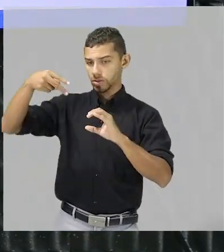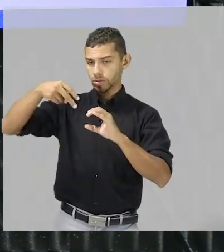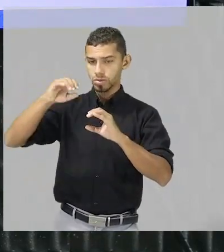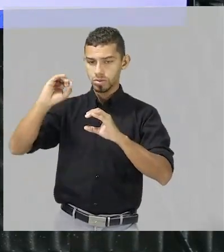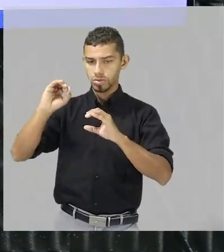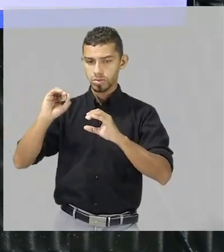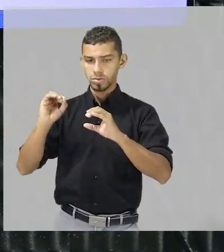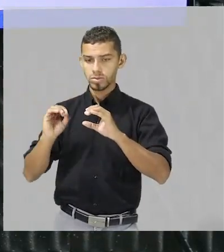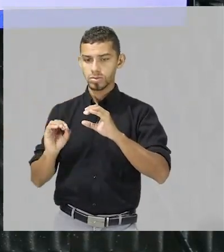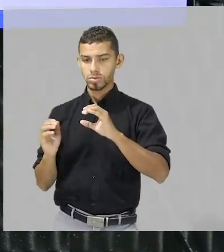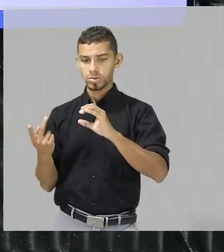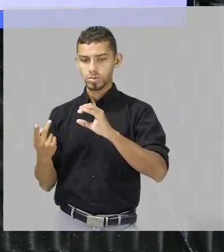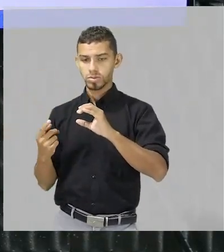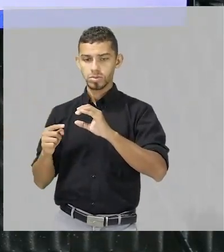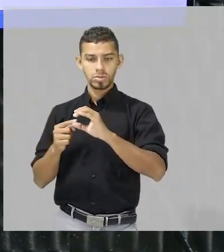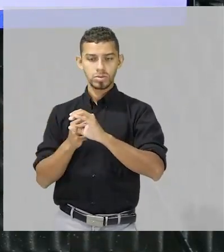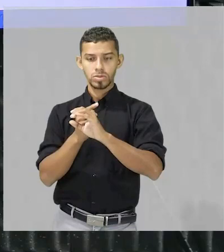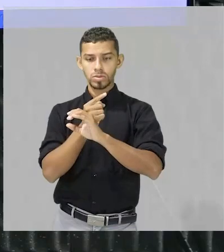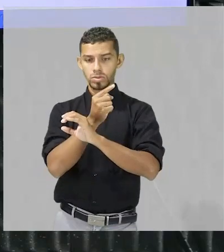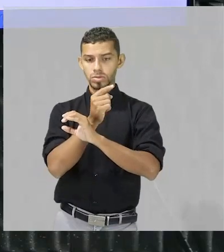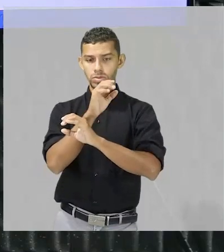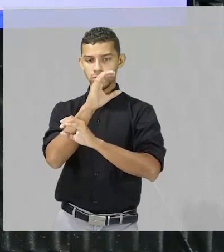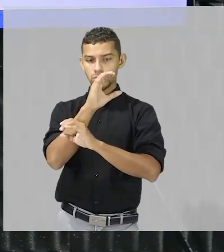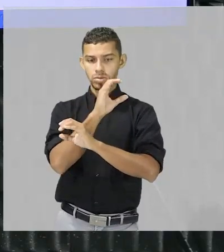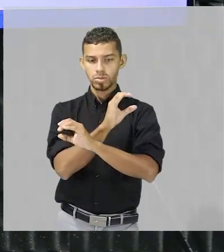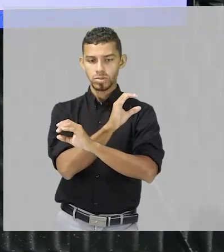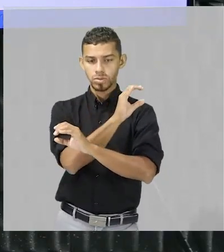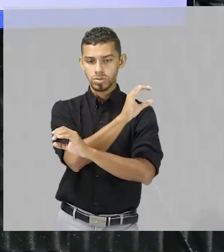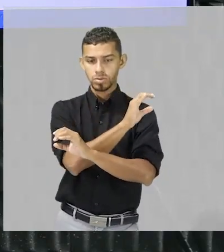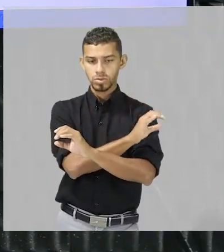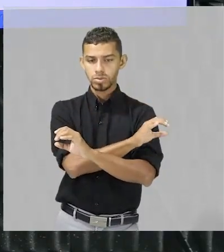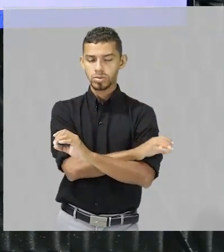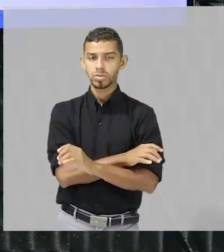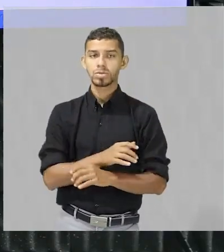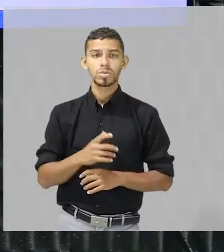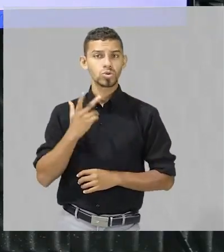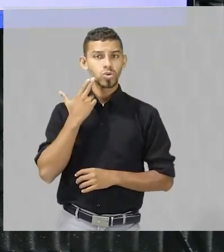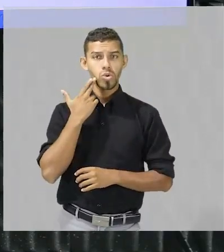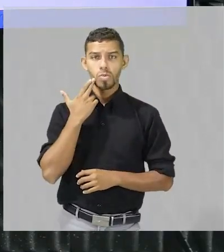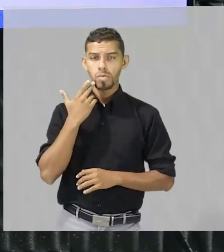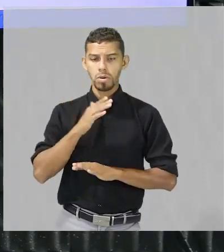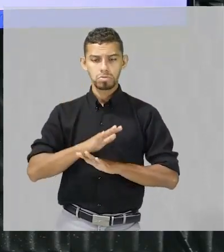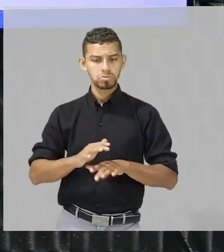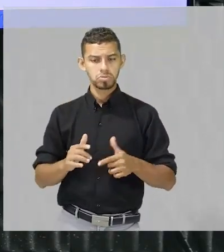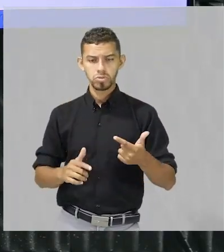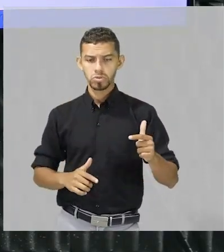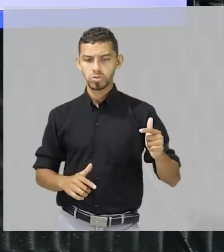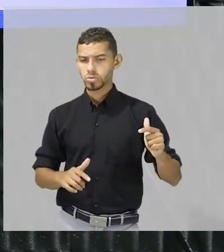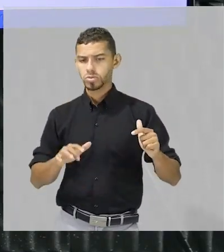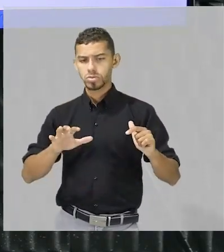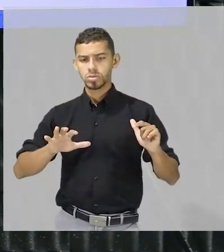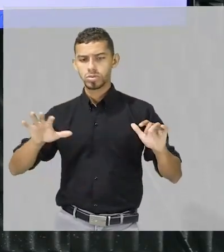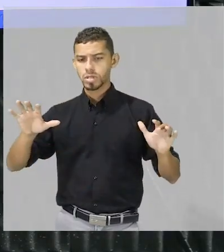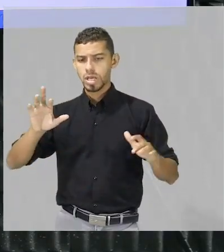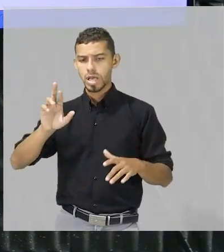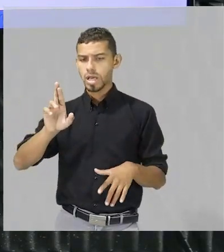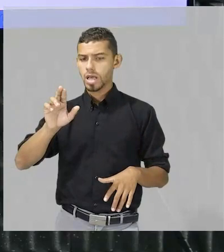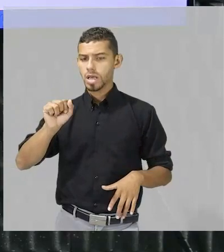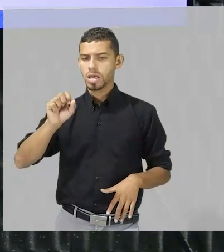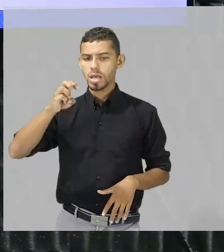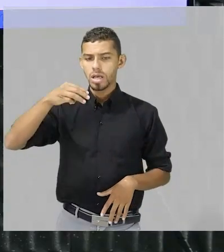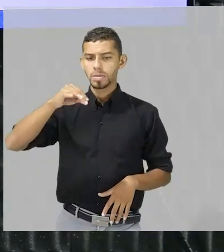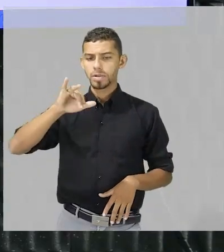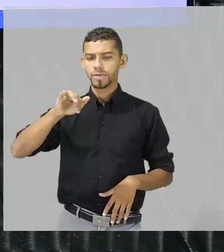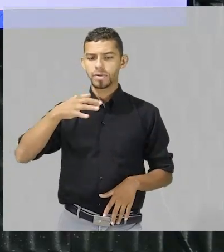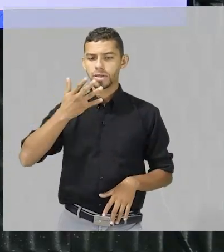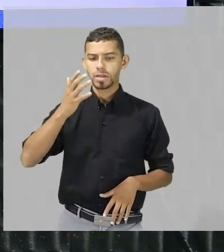ponto eu só tenho átomos de carbono, ok? É uma cadeia normal, eu não tenho extremidade, eu não tenho